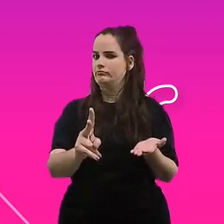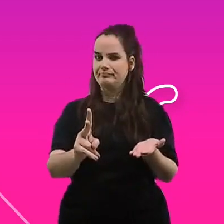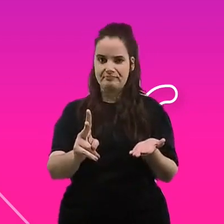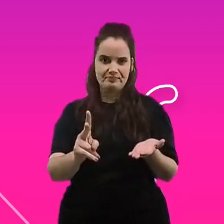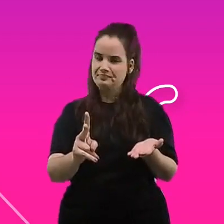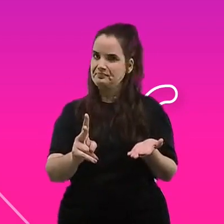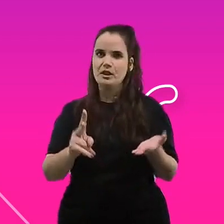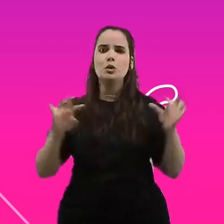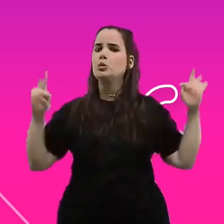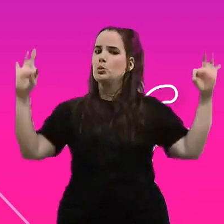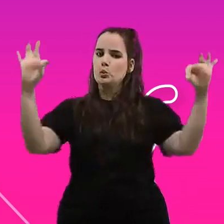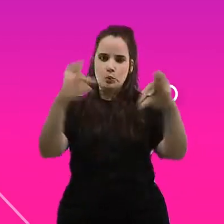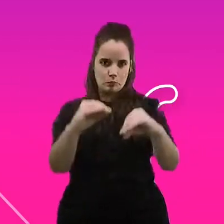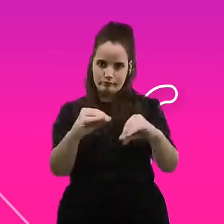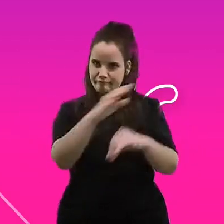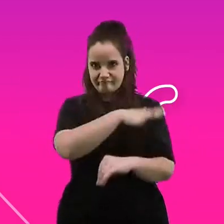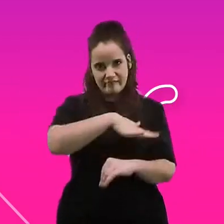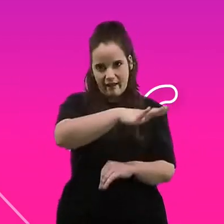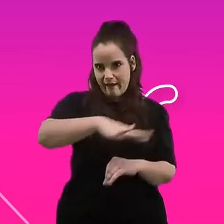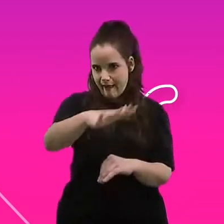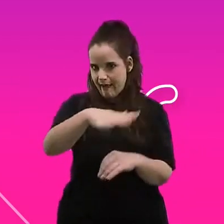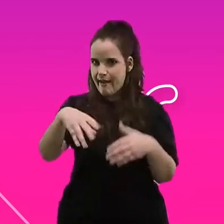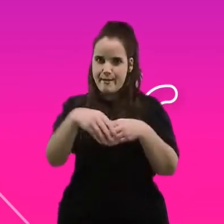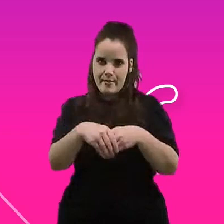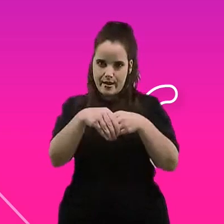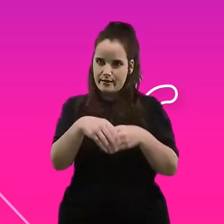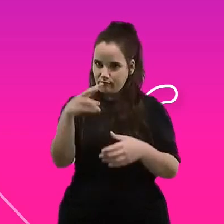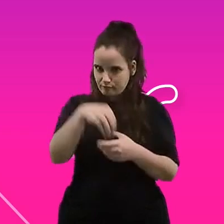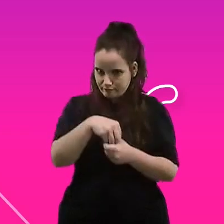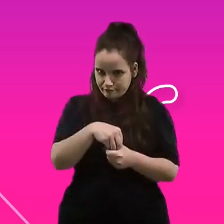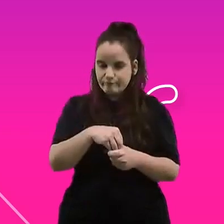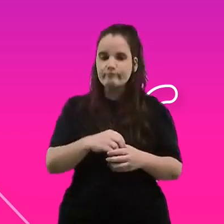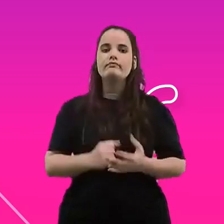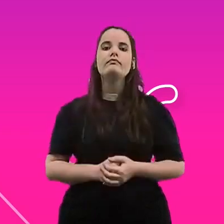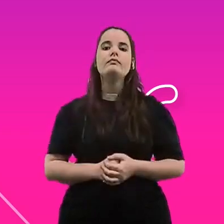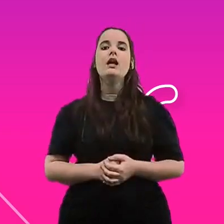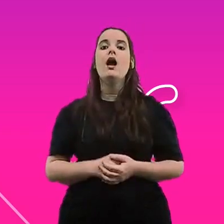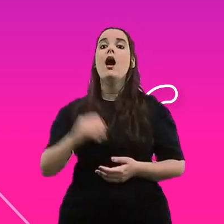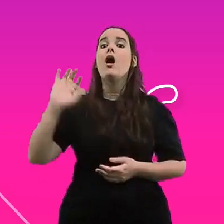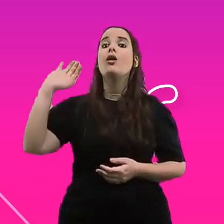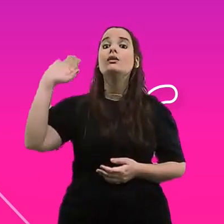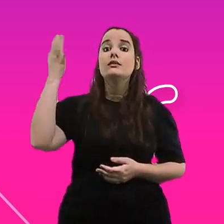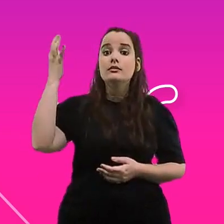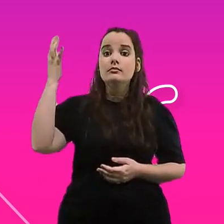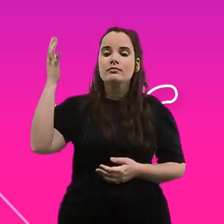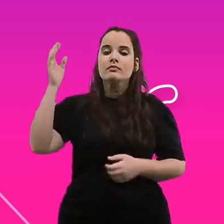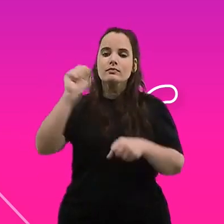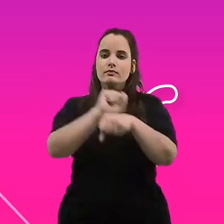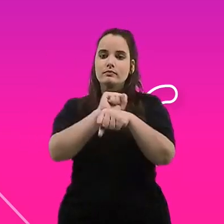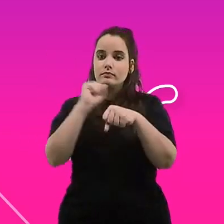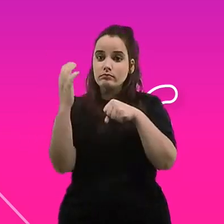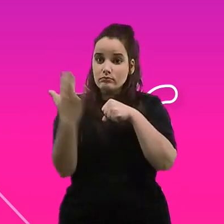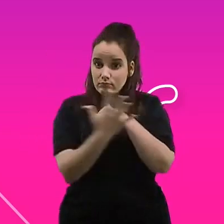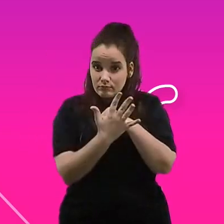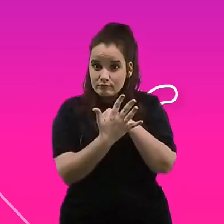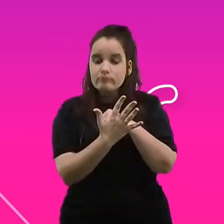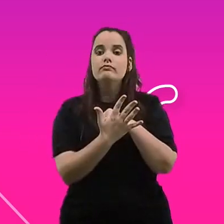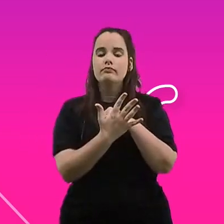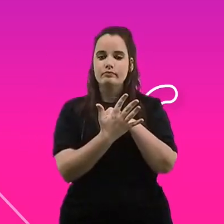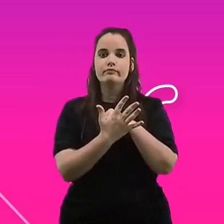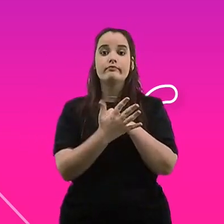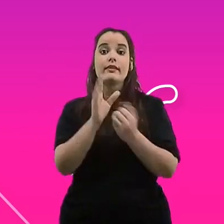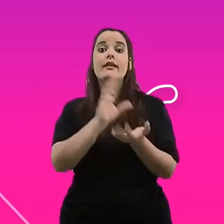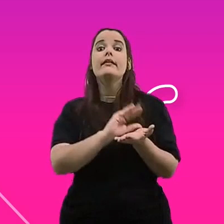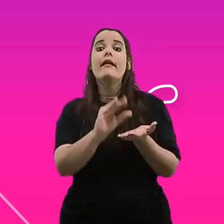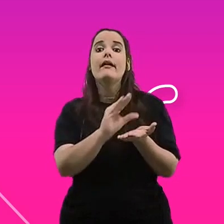unidades de negócio. O que, na verdade, aconteceu no momento da pandemia, e acho que, como todo profissional de dados, olhar o